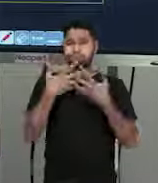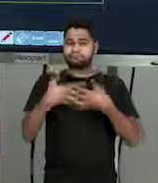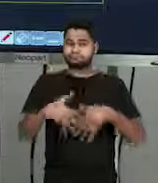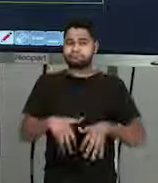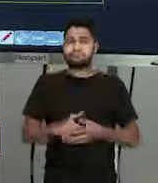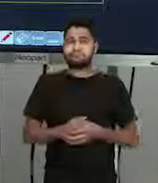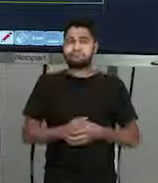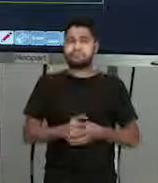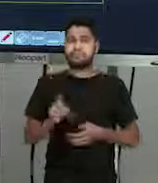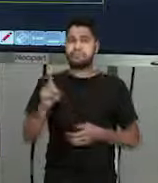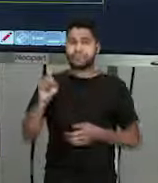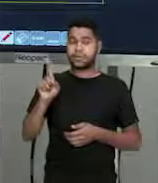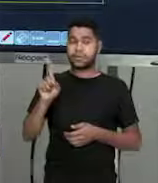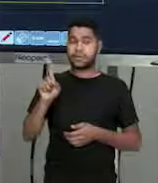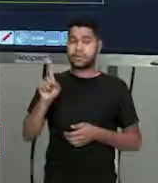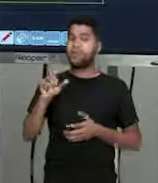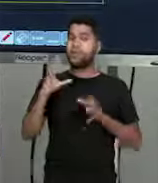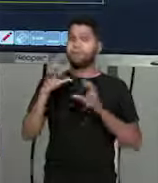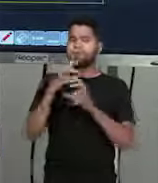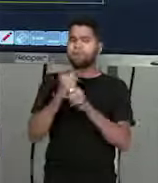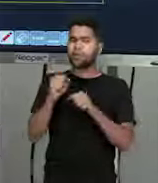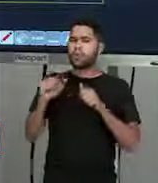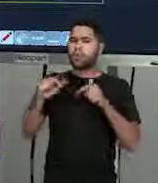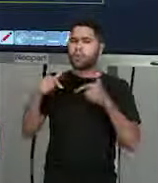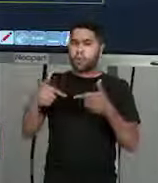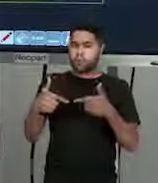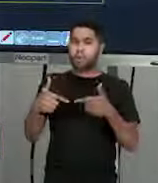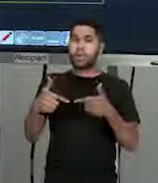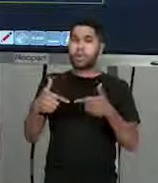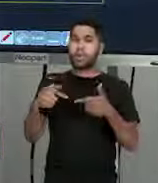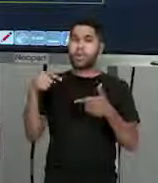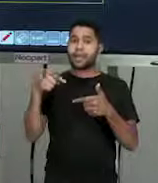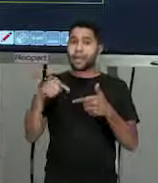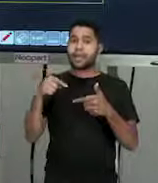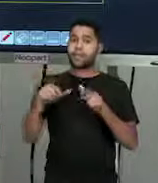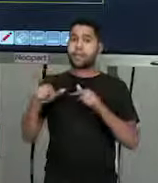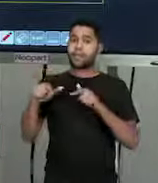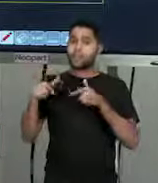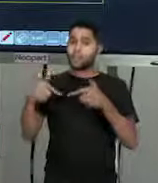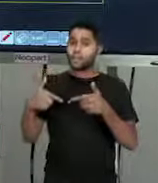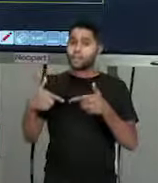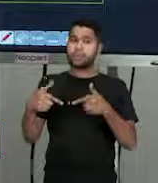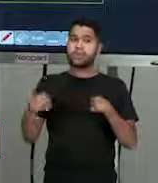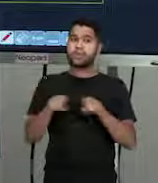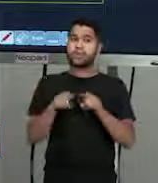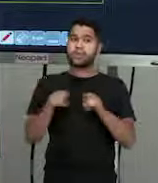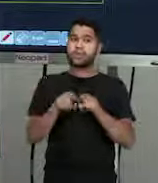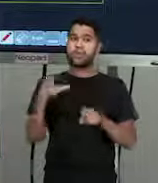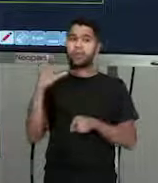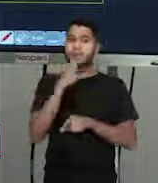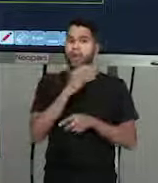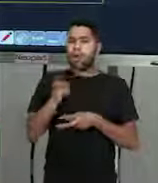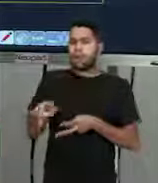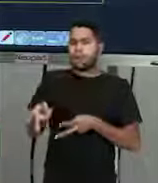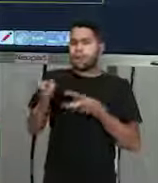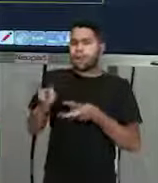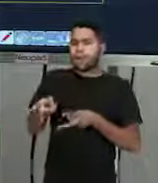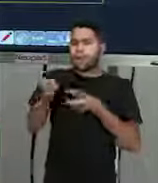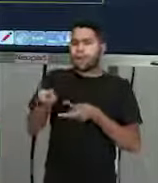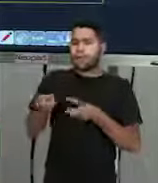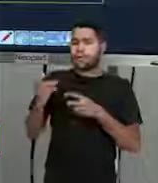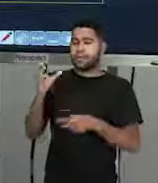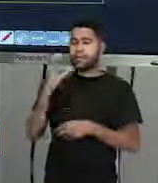Vejamos, o rendimento, então, é o trabalho, é a razão entre o trabalho e o calor retirado da fonte